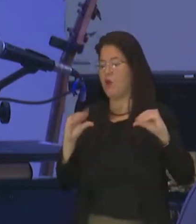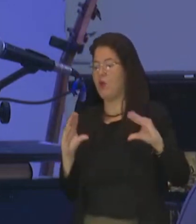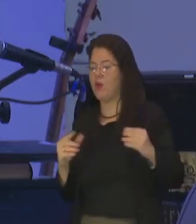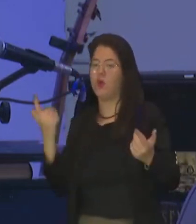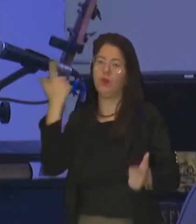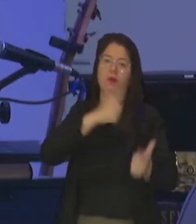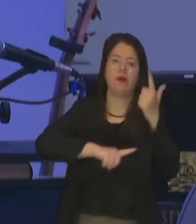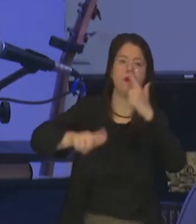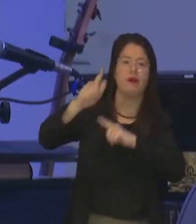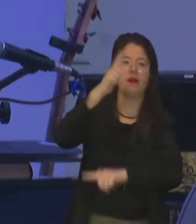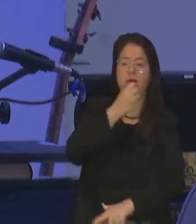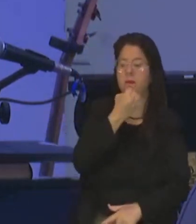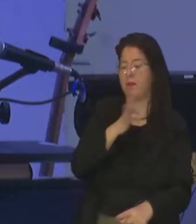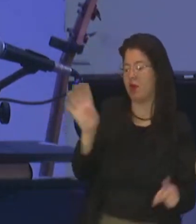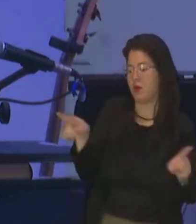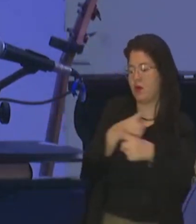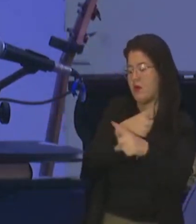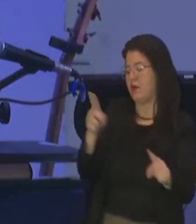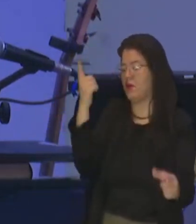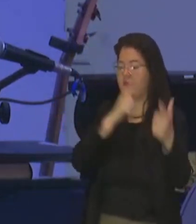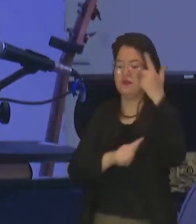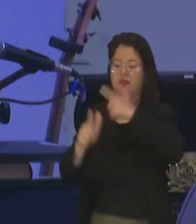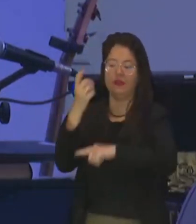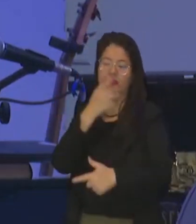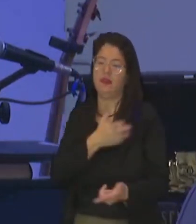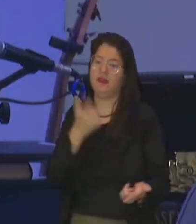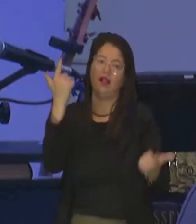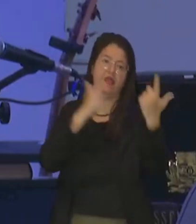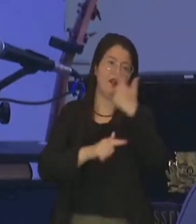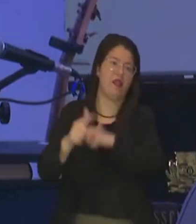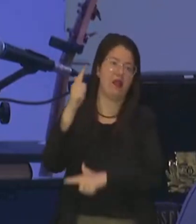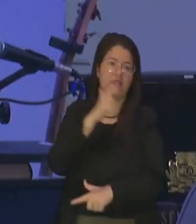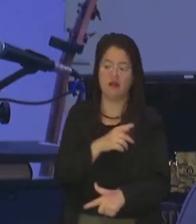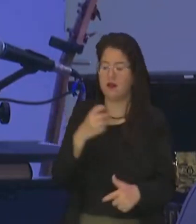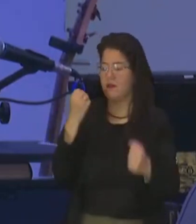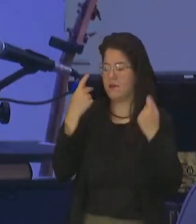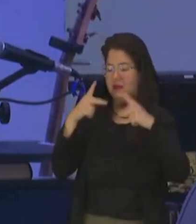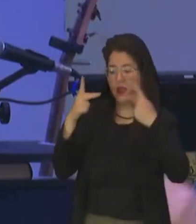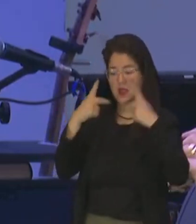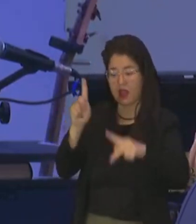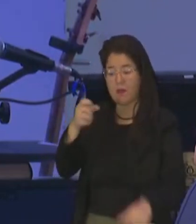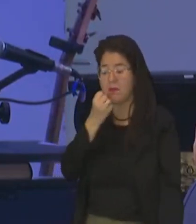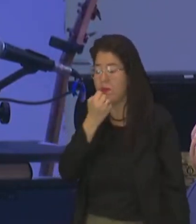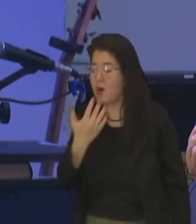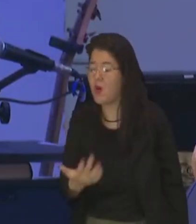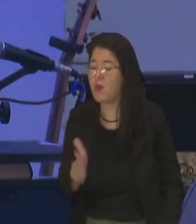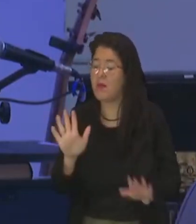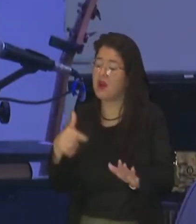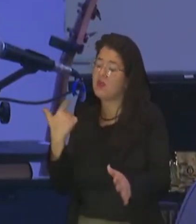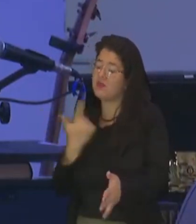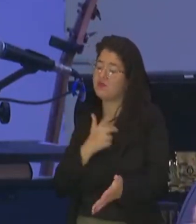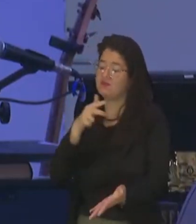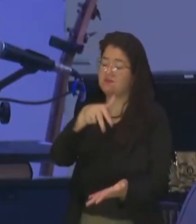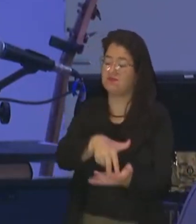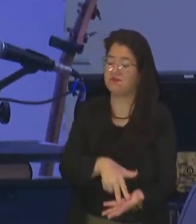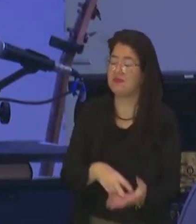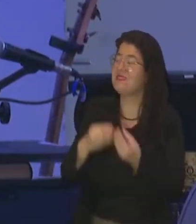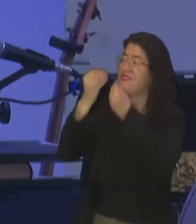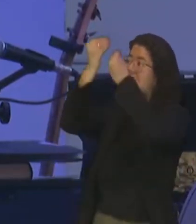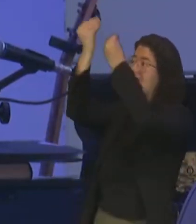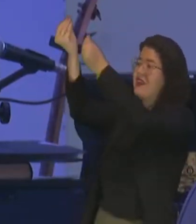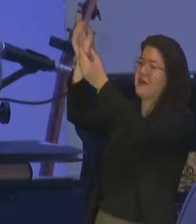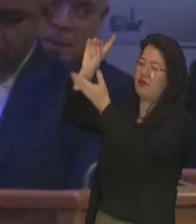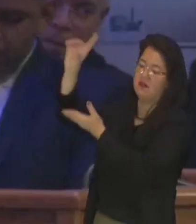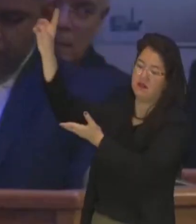para ganhar uma boa música, para ganhar uma boa pregação. Isso tudo é muito bom, mas nós viemos primeiramente para dar para